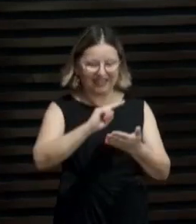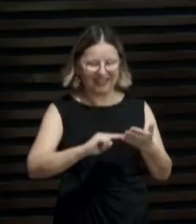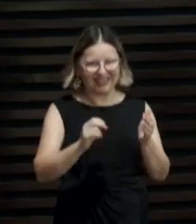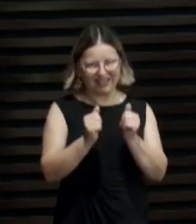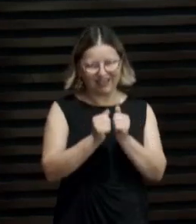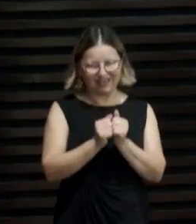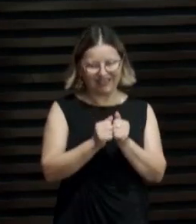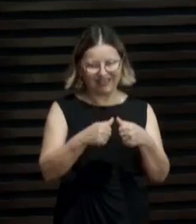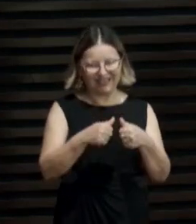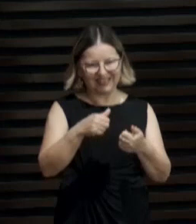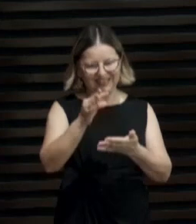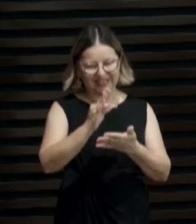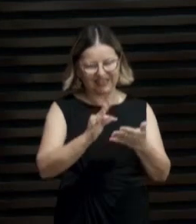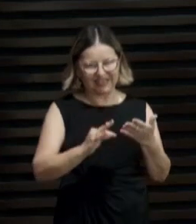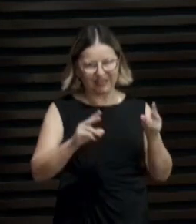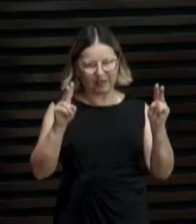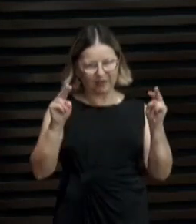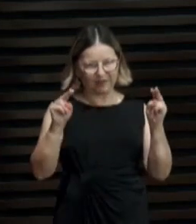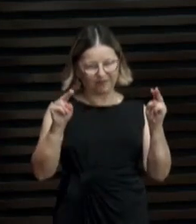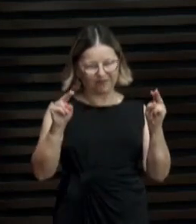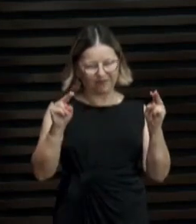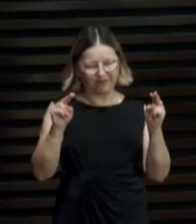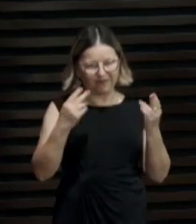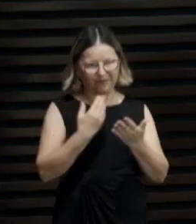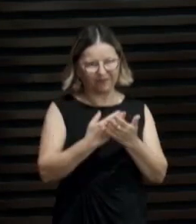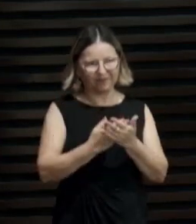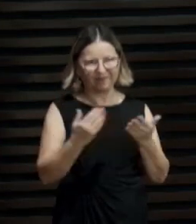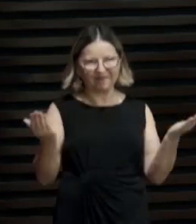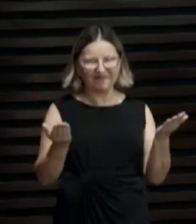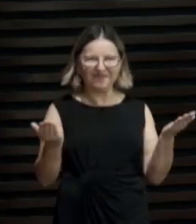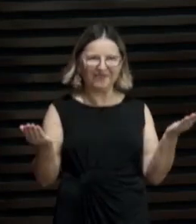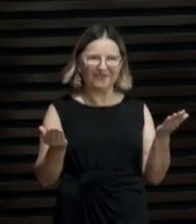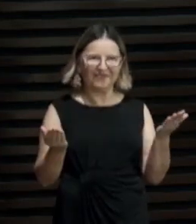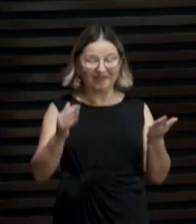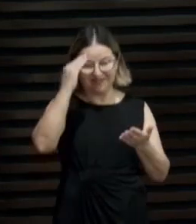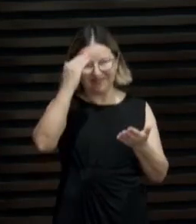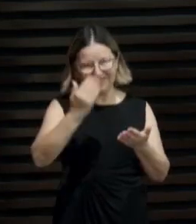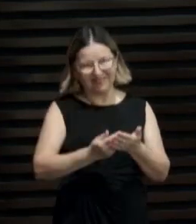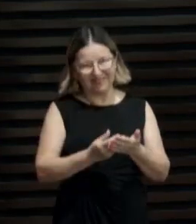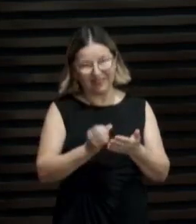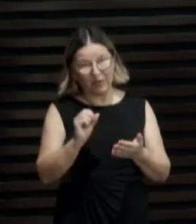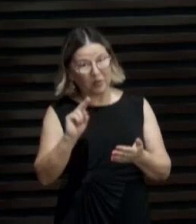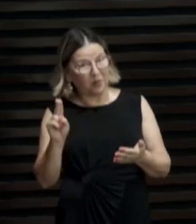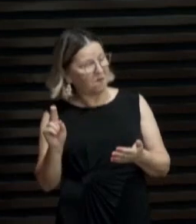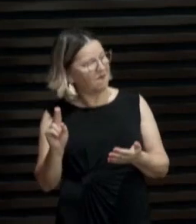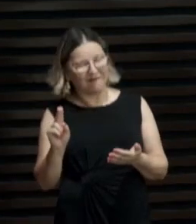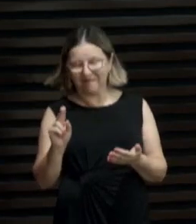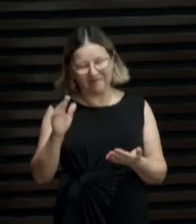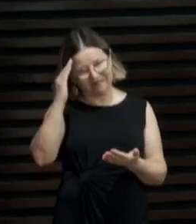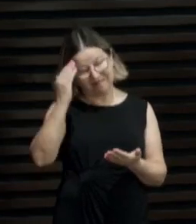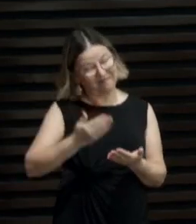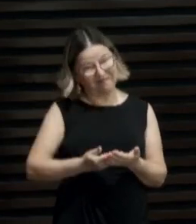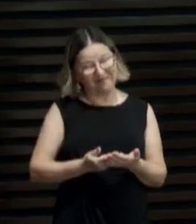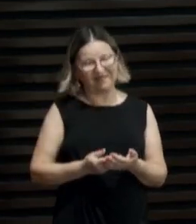esse texto. O tema da exposição de hoje é crer ou não crer? Eis a